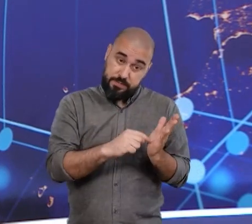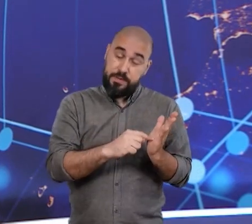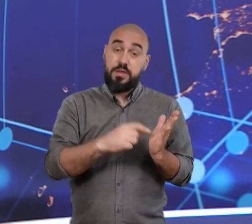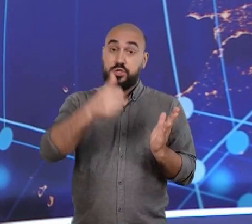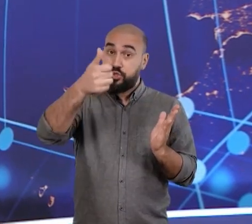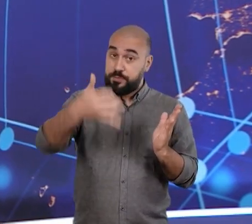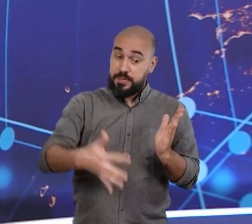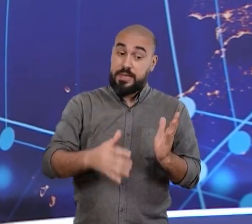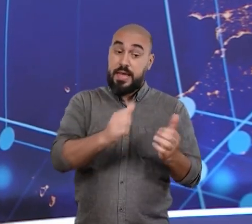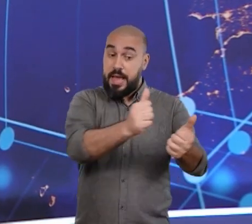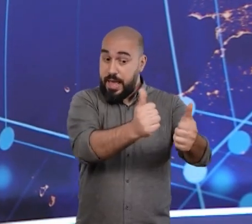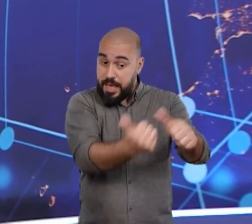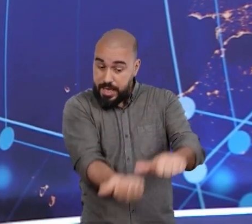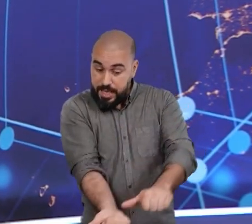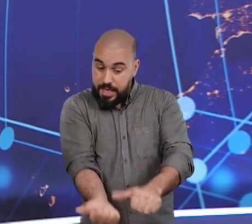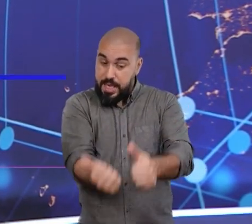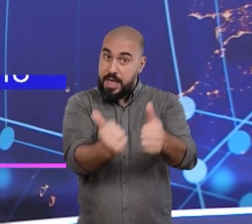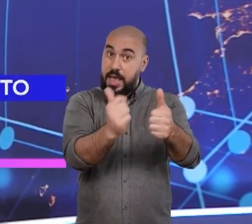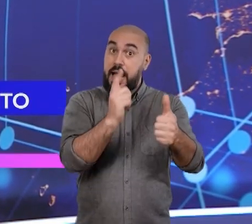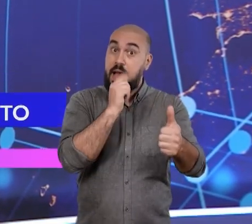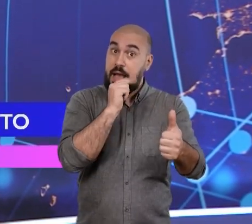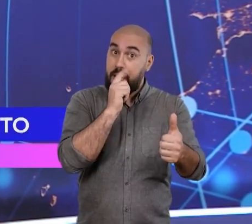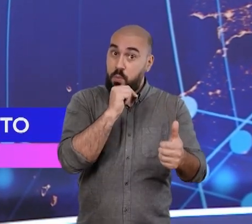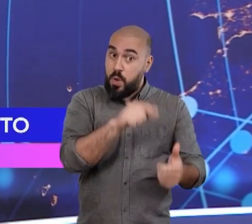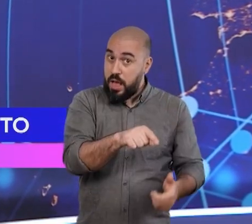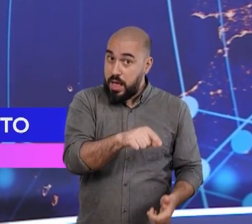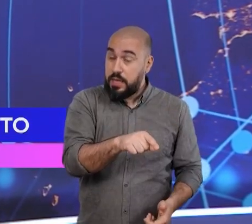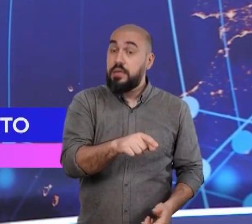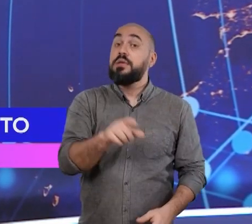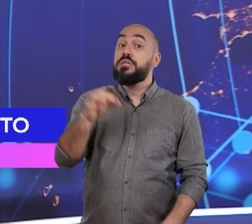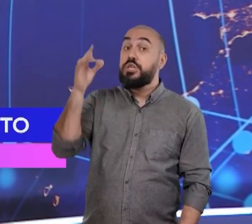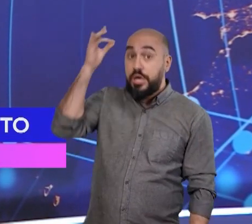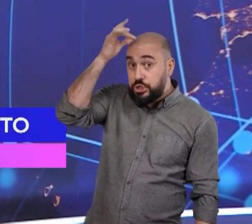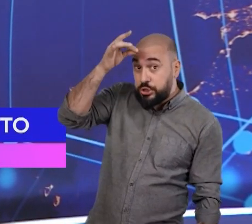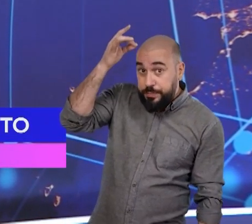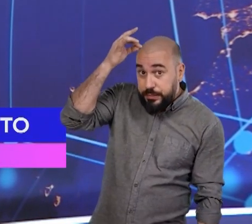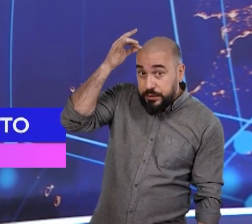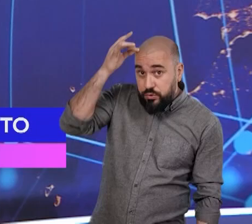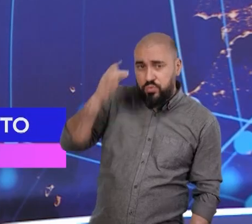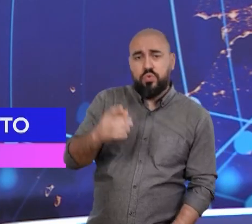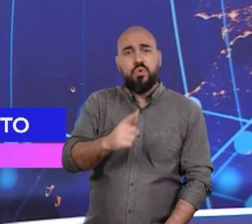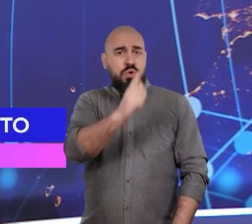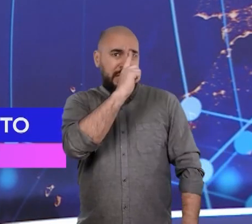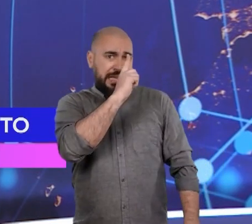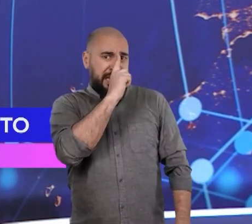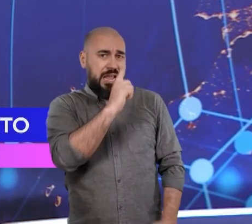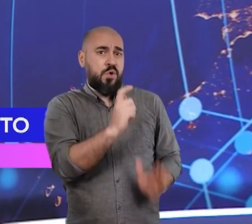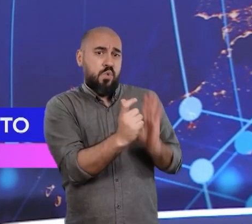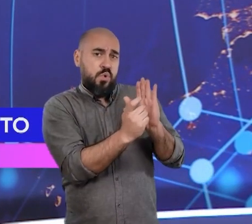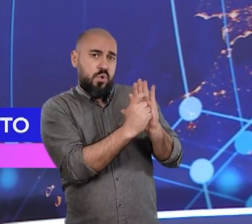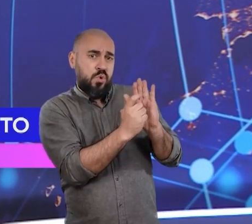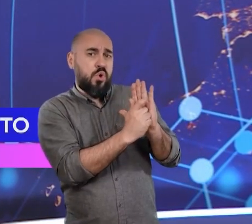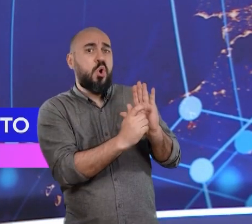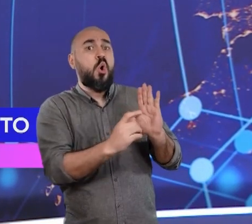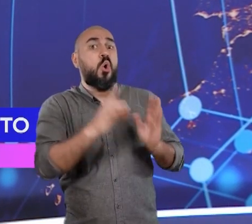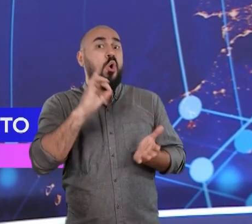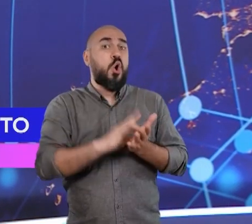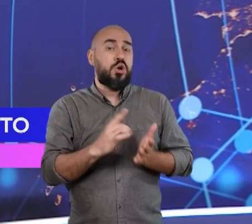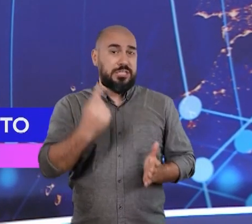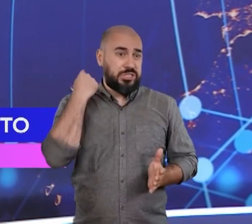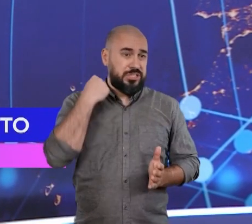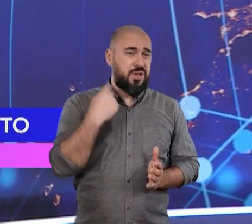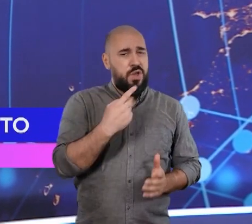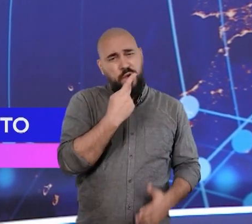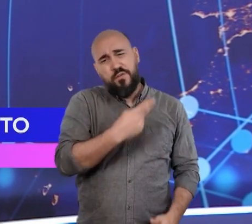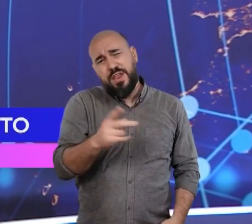água e do Espírito. Quando nós vamos no original grego, ali a expressão, eu vou falar uma coisa meio difícil